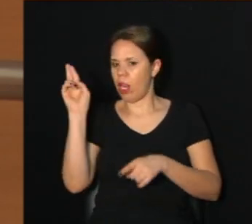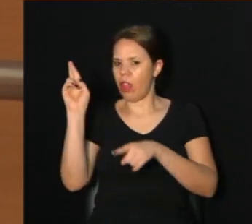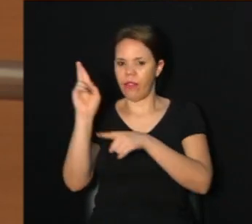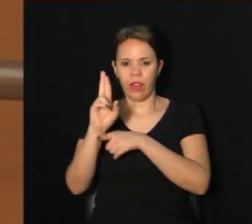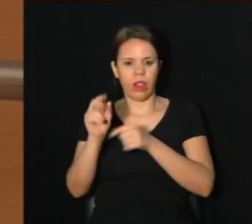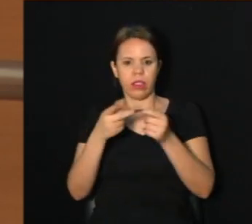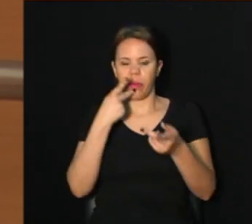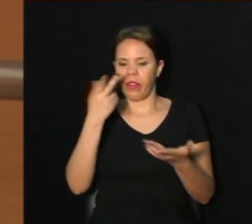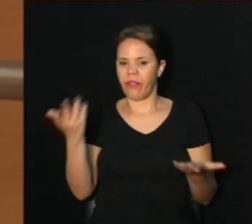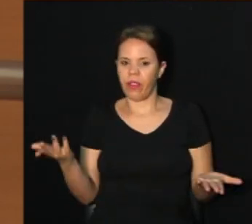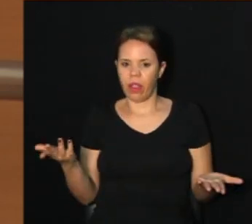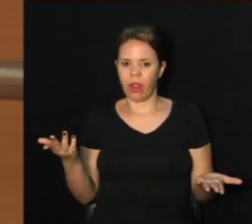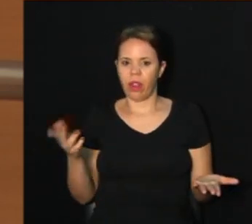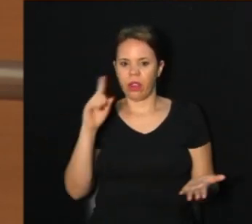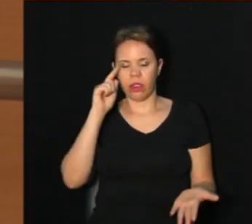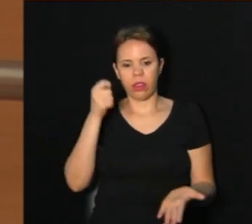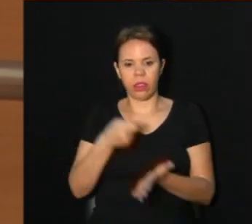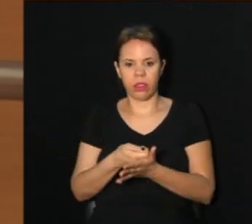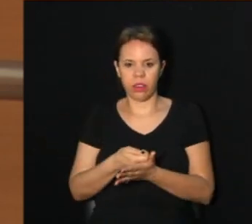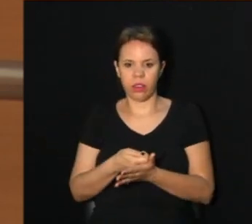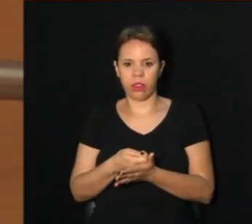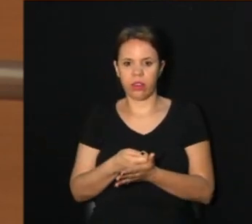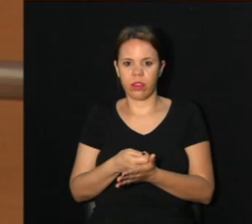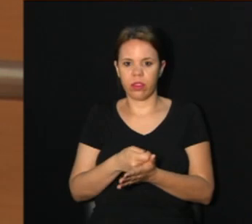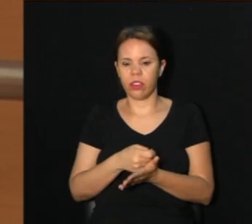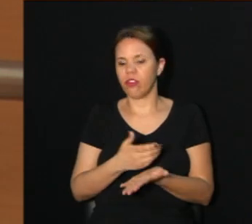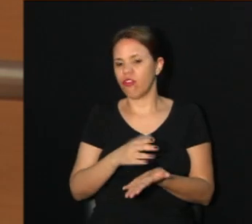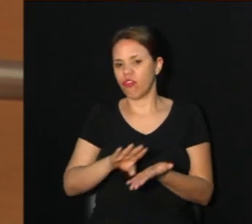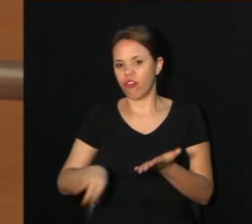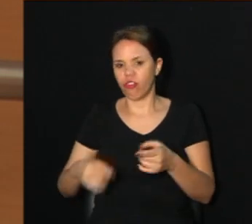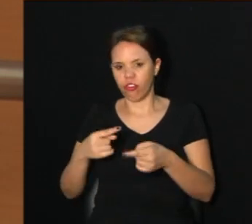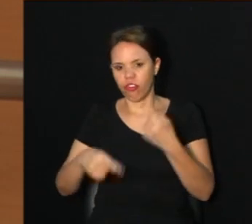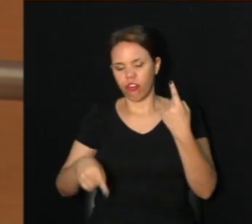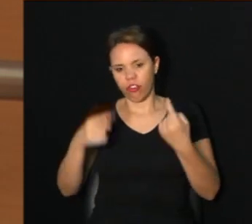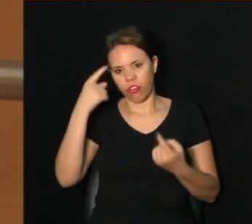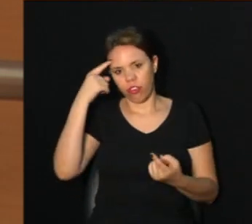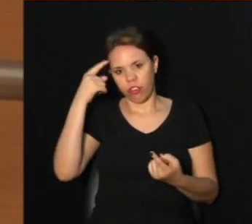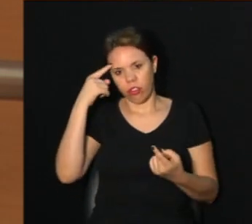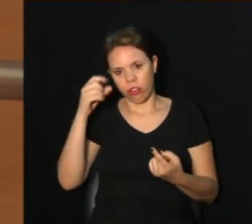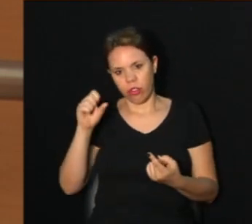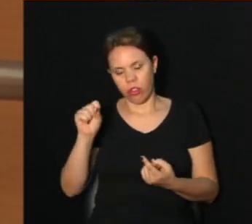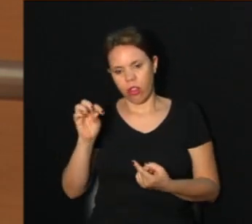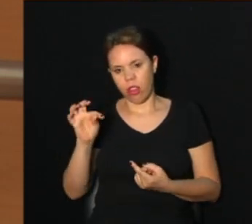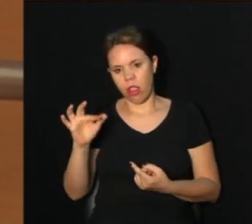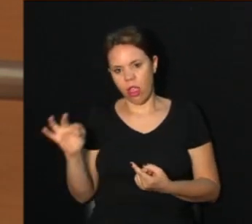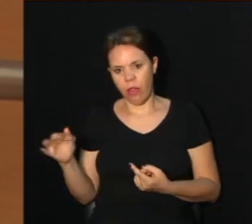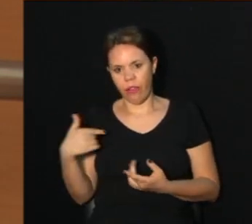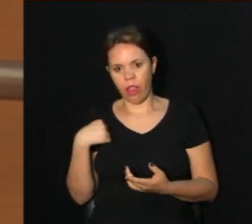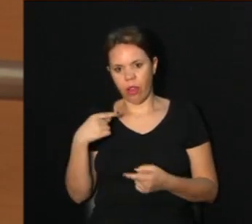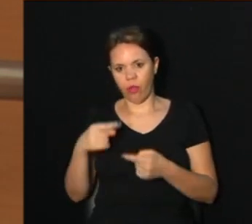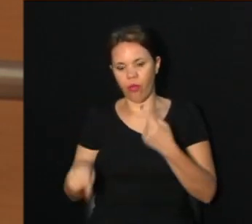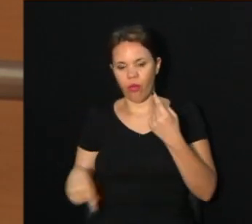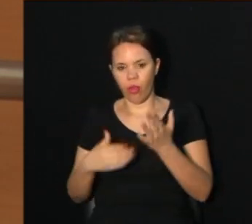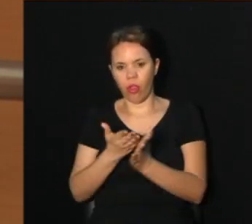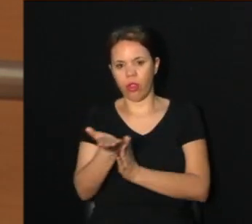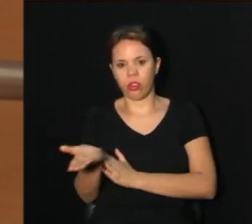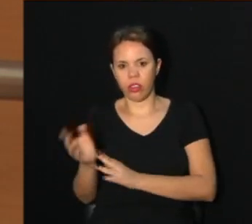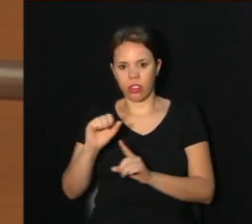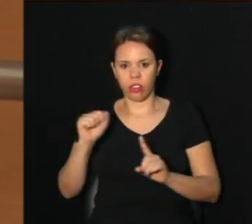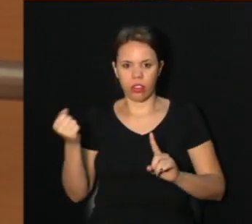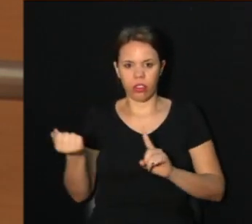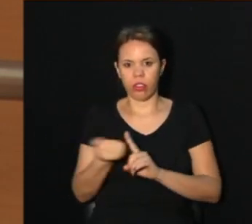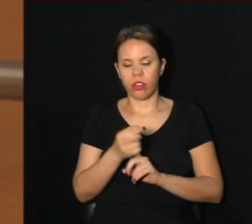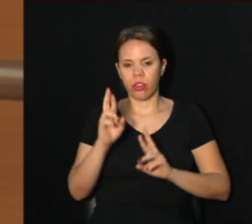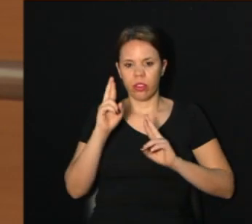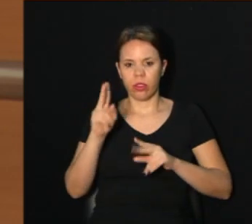que foi o STF que decidiu. Ele está fora do espírito do tempo. O STF hoje é um ponto fora da curva da sociedade. Esperamos